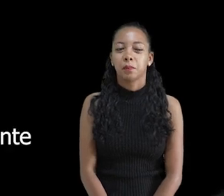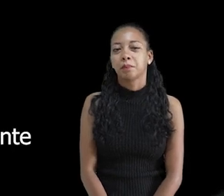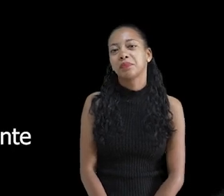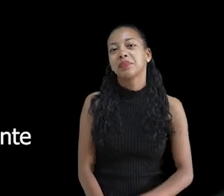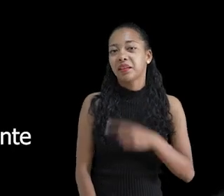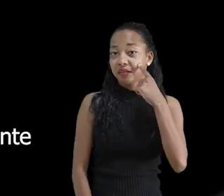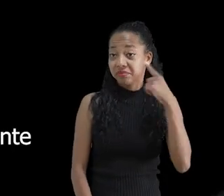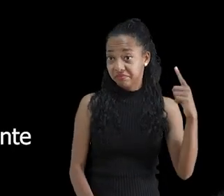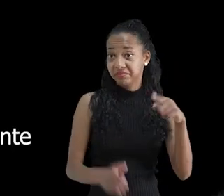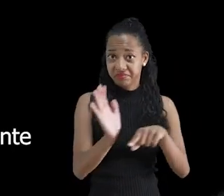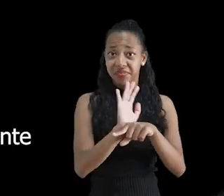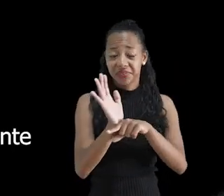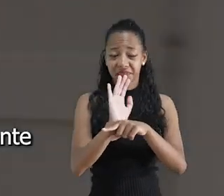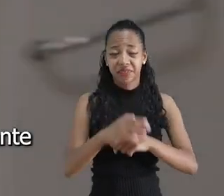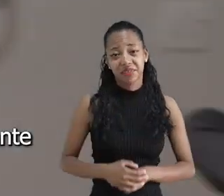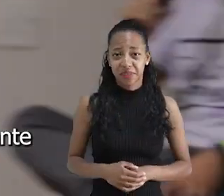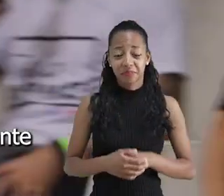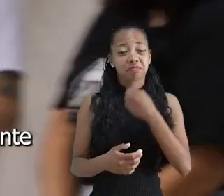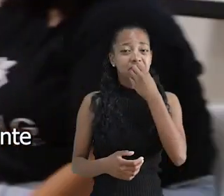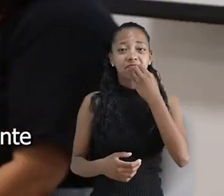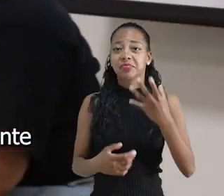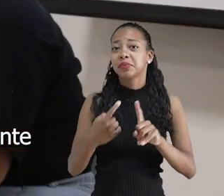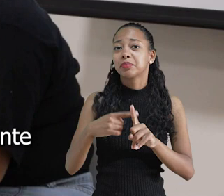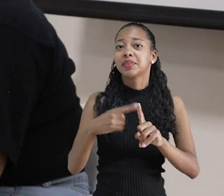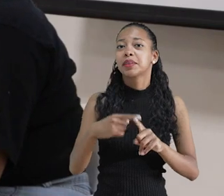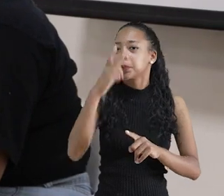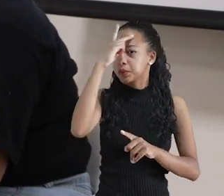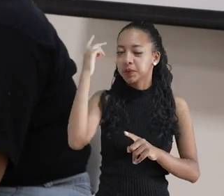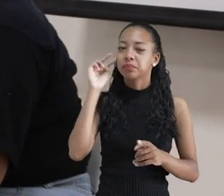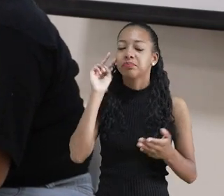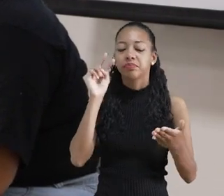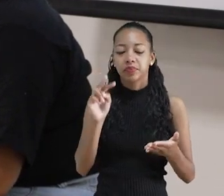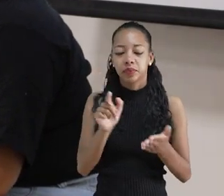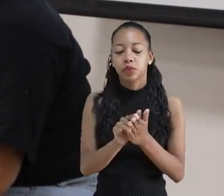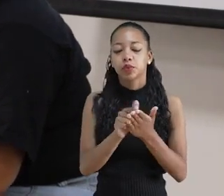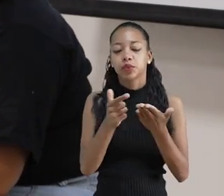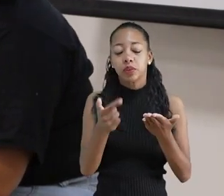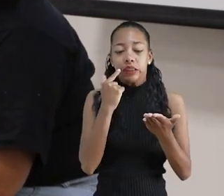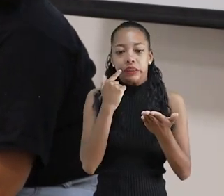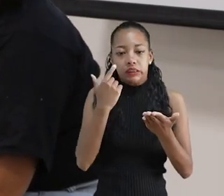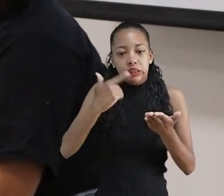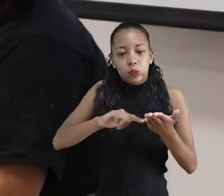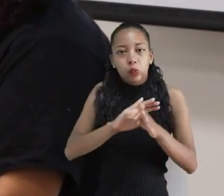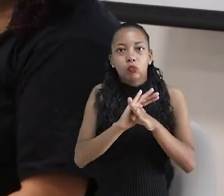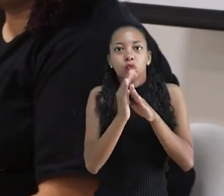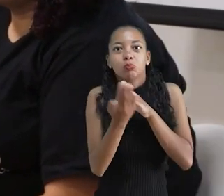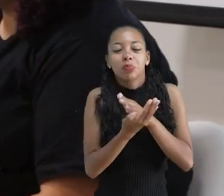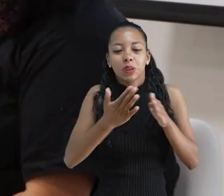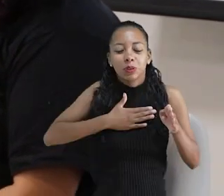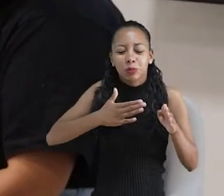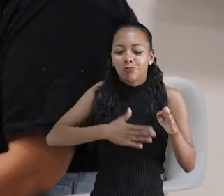esse foi o primeiro vídeo e assim já foi interessante porque as pessoas se viram não nas páginas policiais né se viram de uma outra